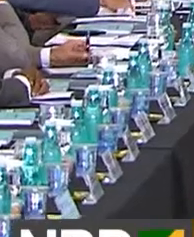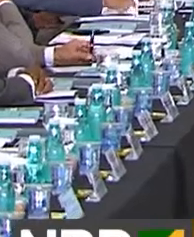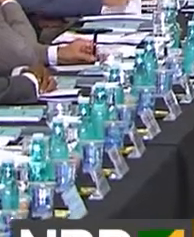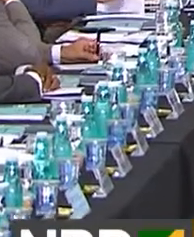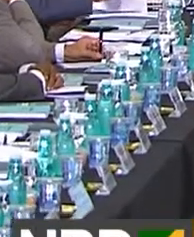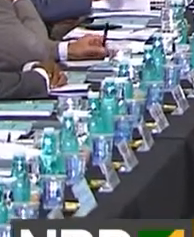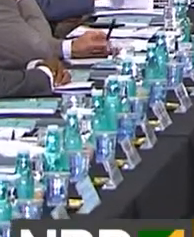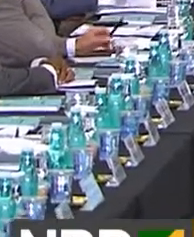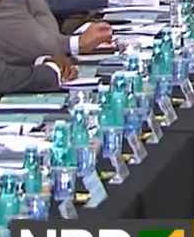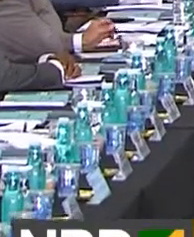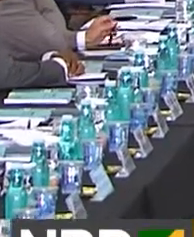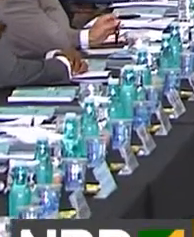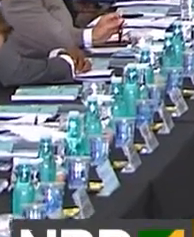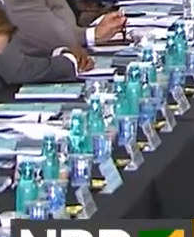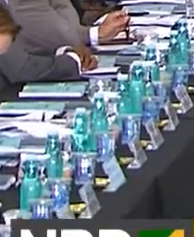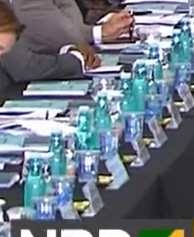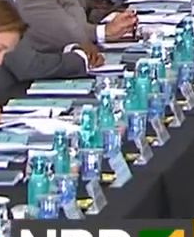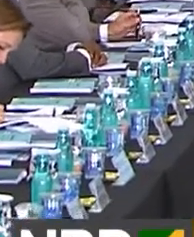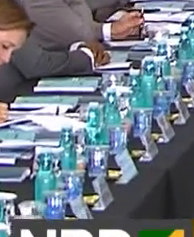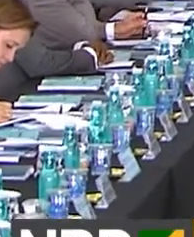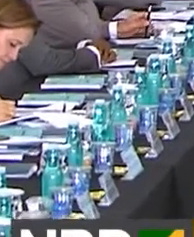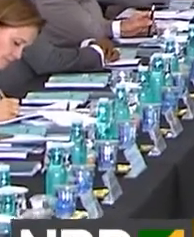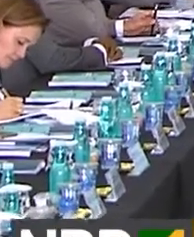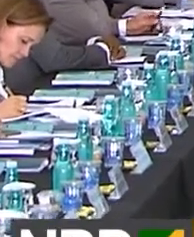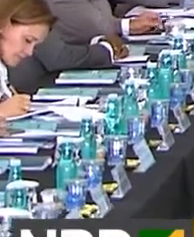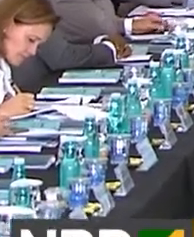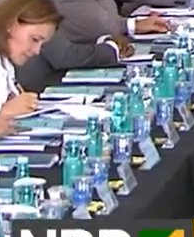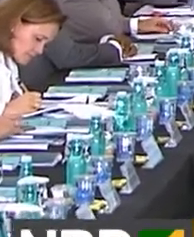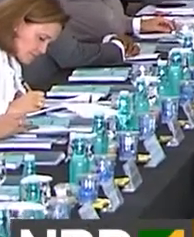toyota e rossy da prates